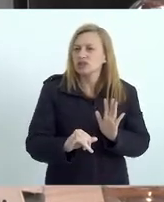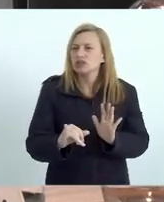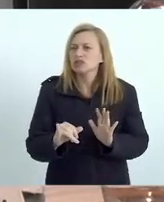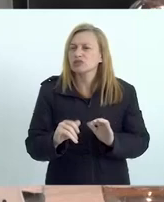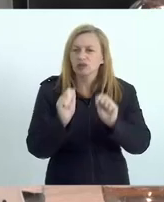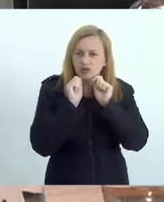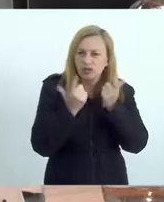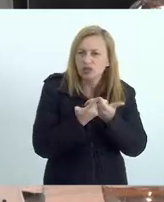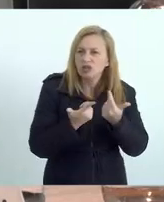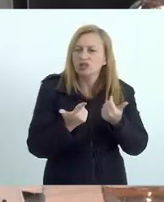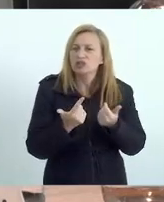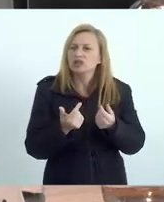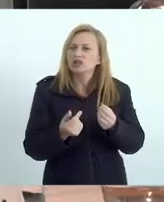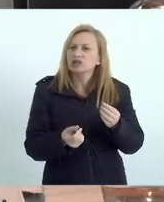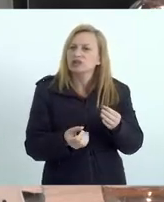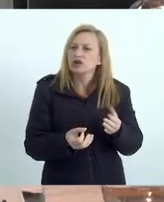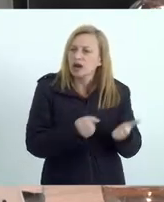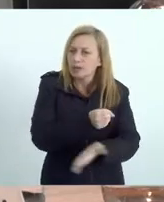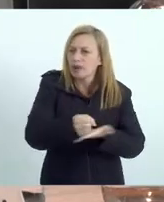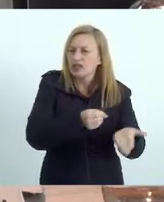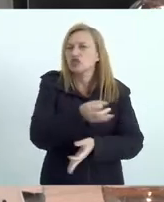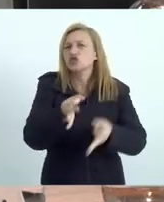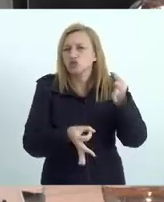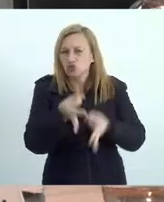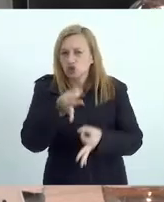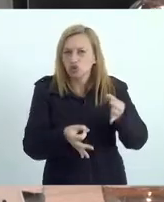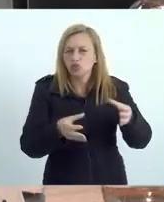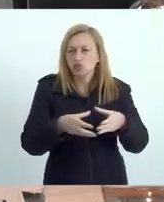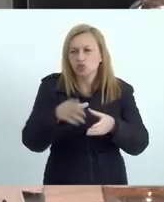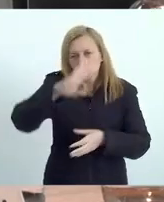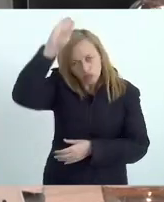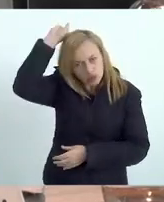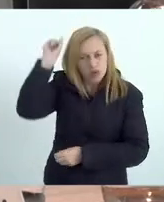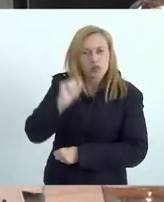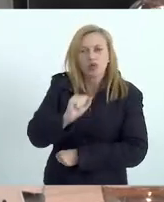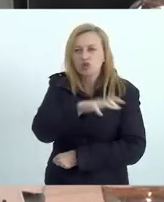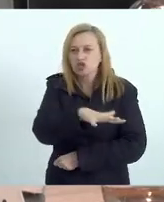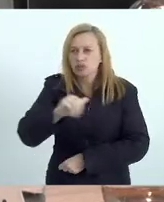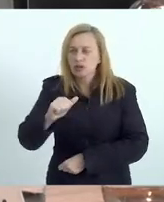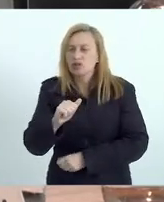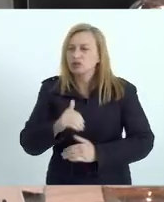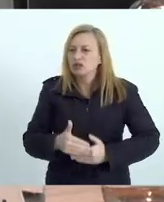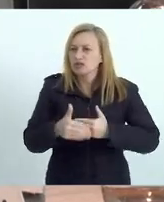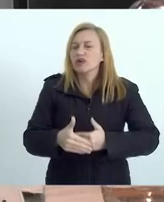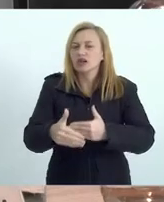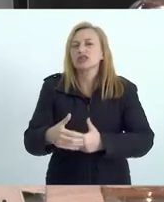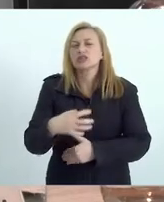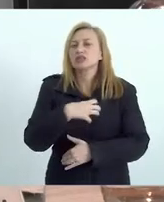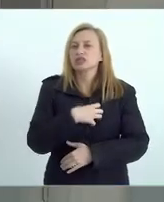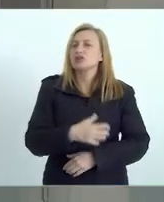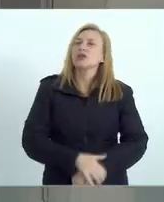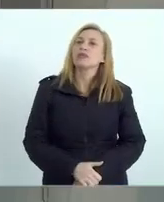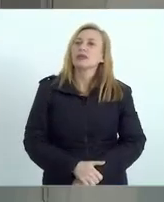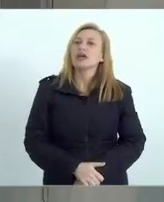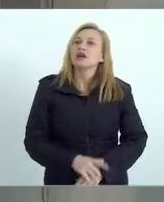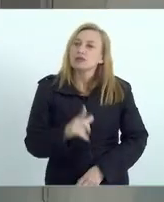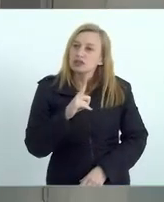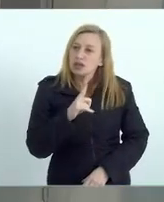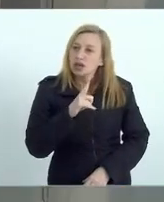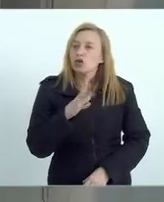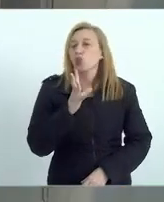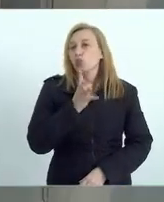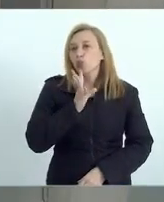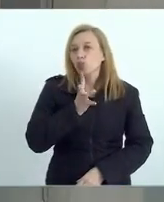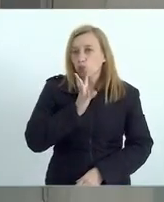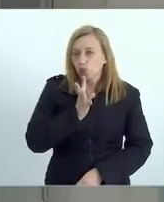Assembleia que deu um instrumento jurídico para que o corpo de bombeiros para chamar é eu acho que a gente avança no seguinte sentido existe um